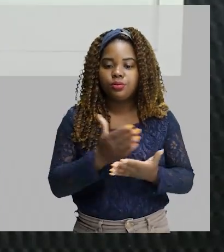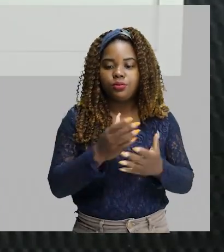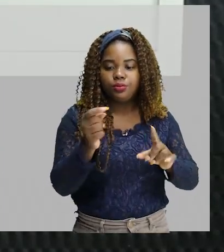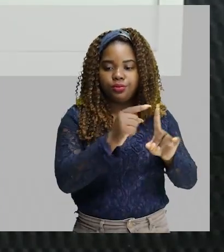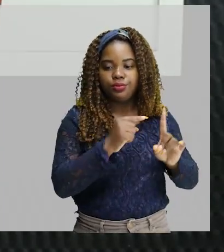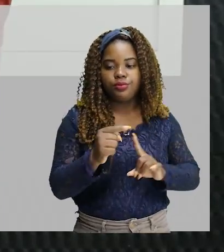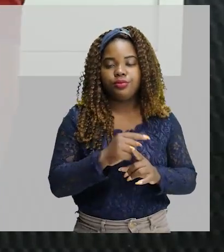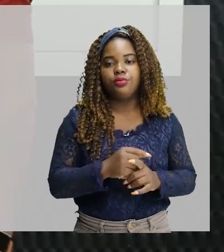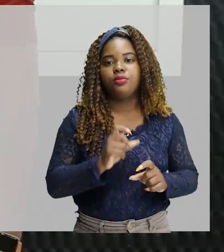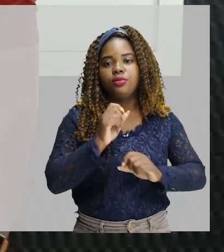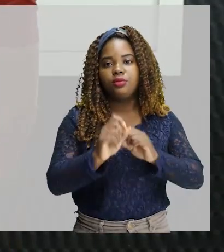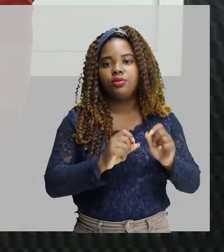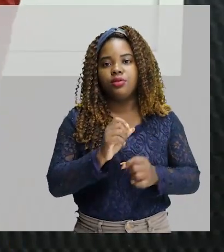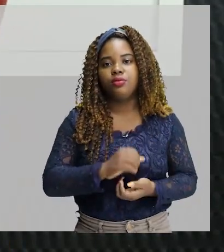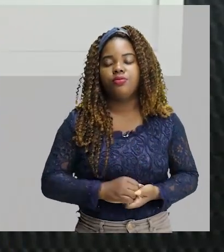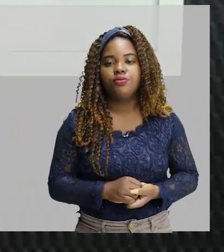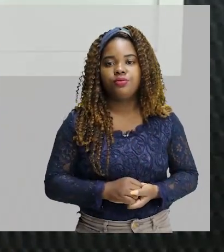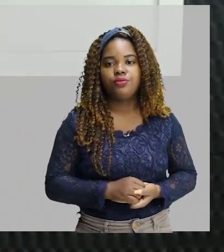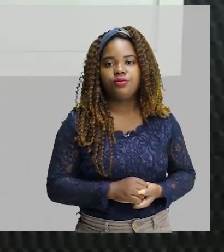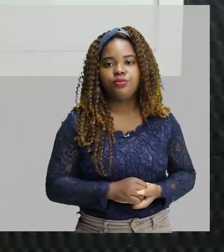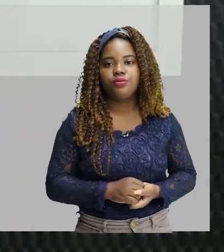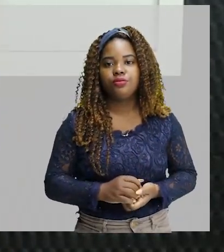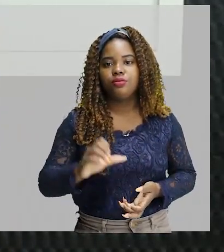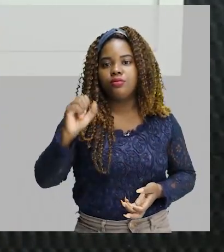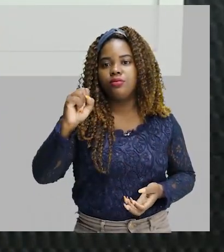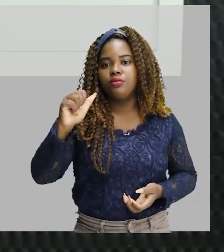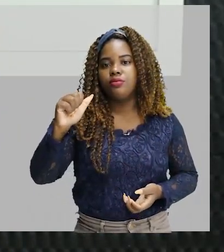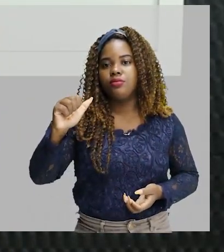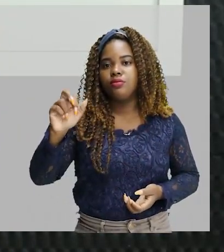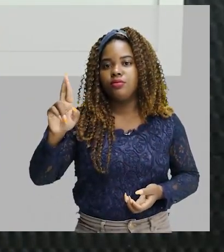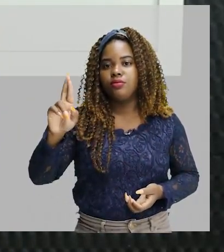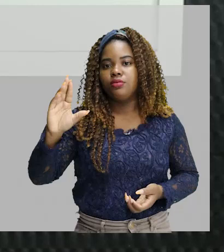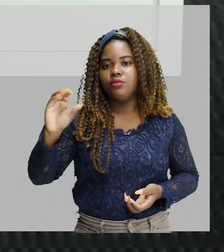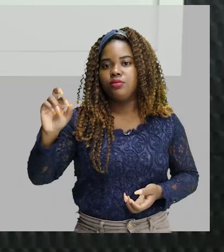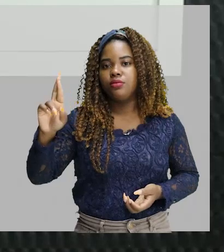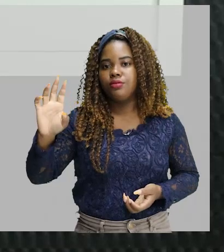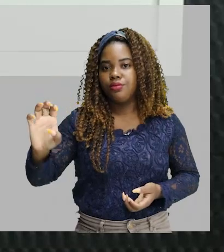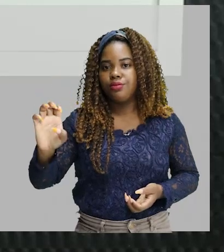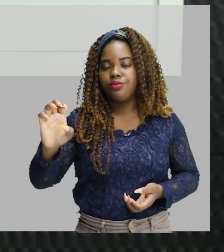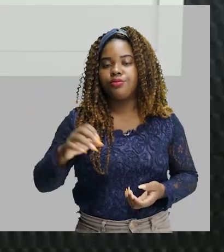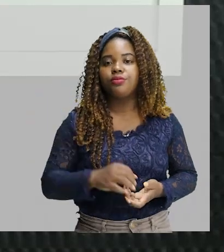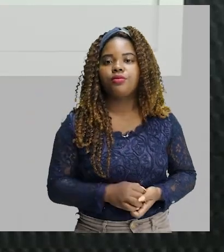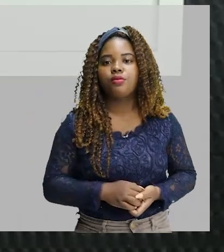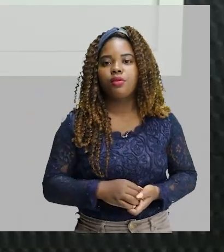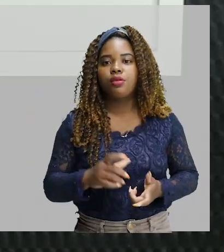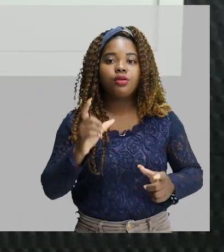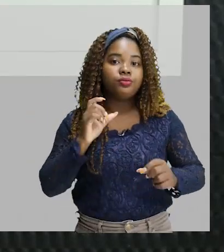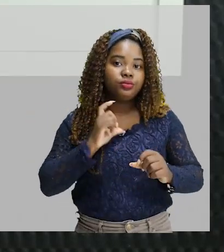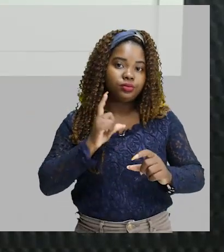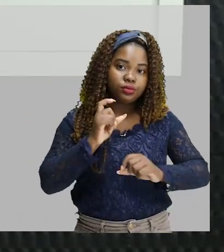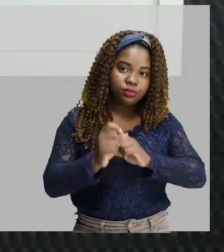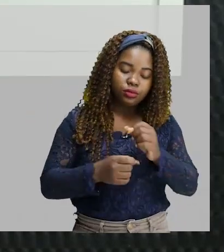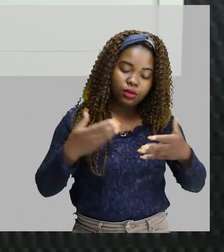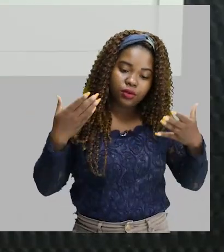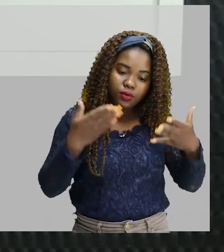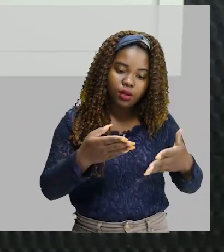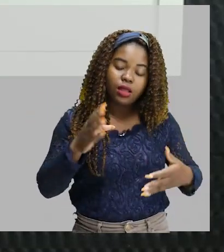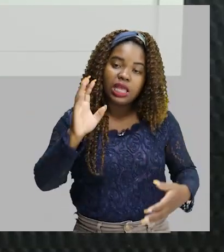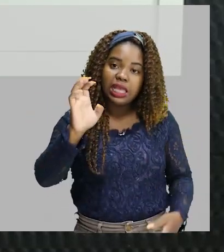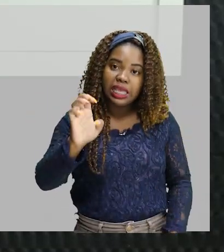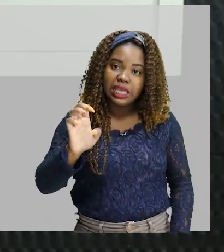o nosso amigo Sartre. Sartre, como autor do existencialismo, olha só,